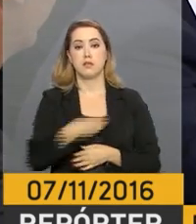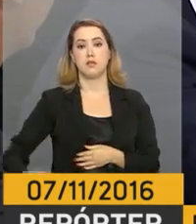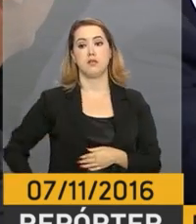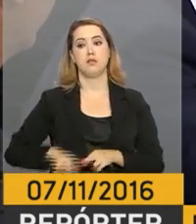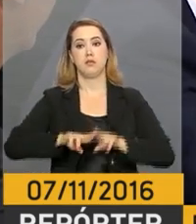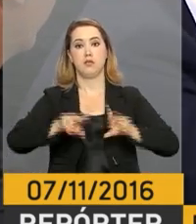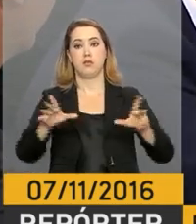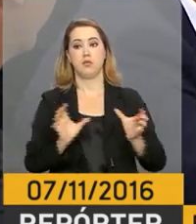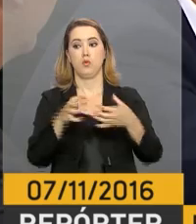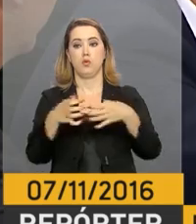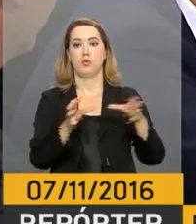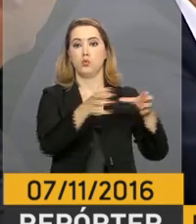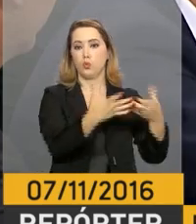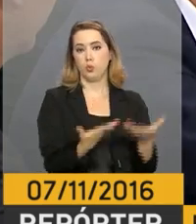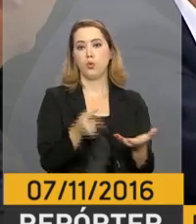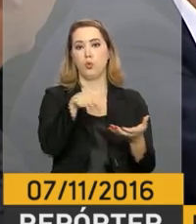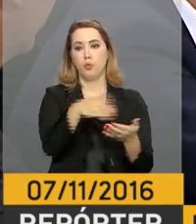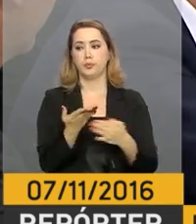que participaram